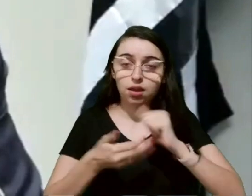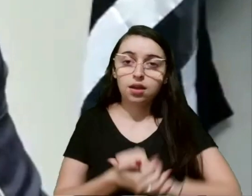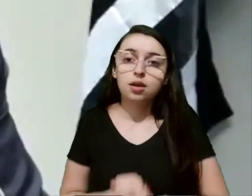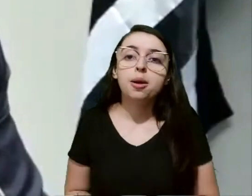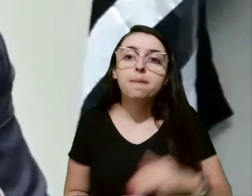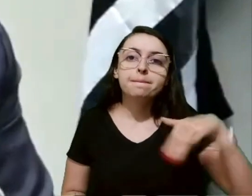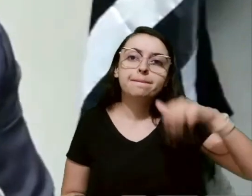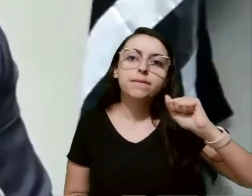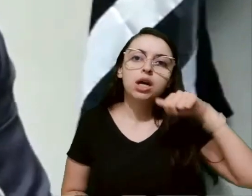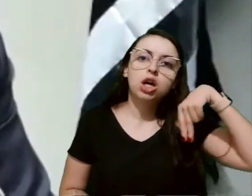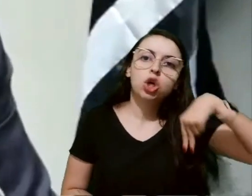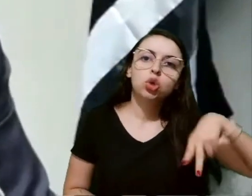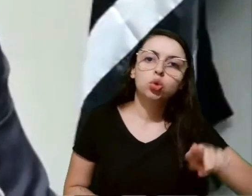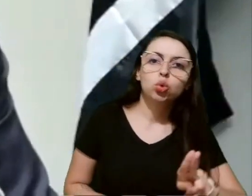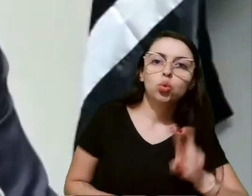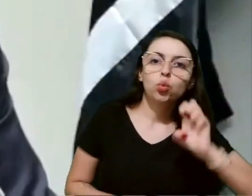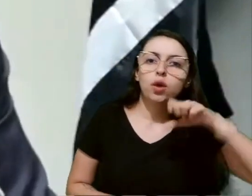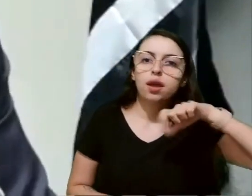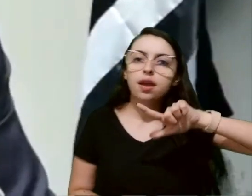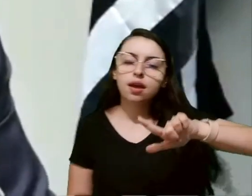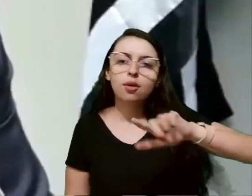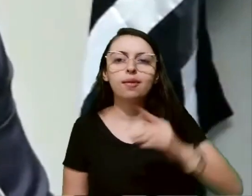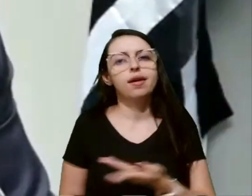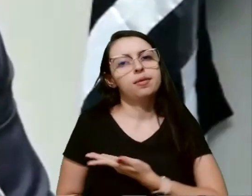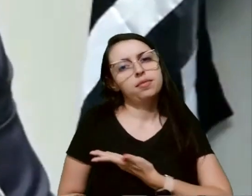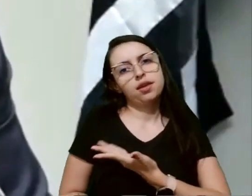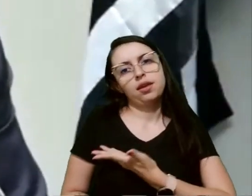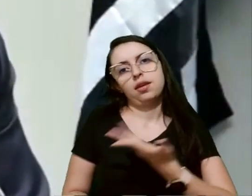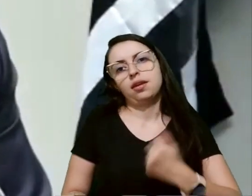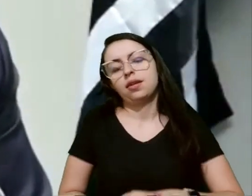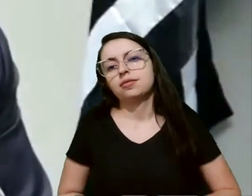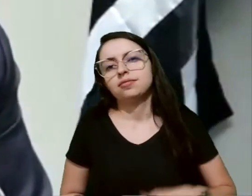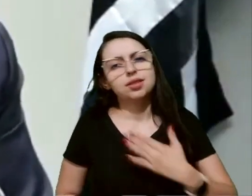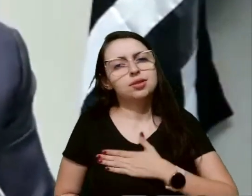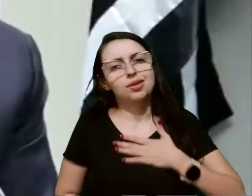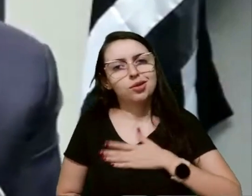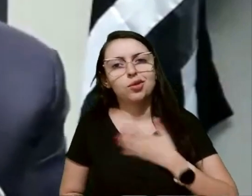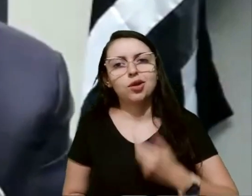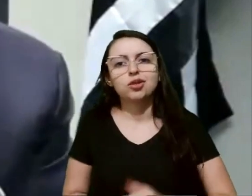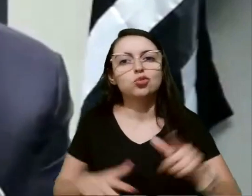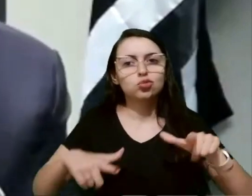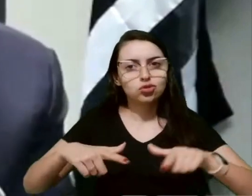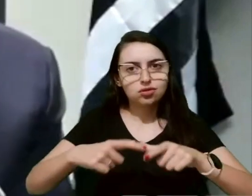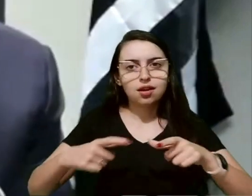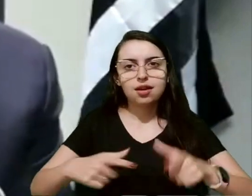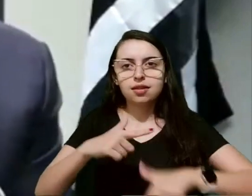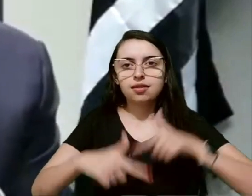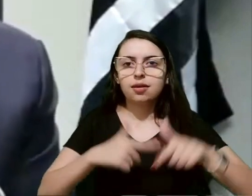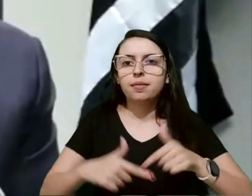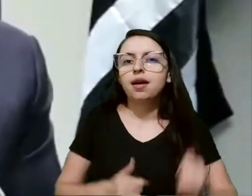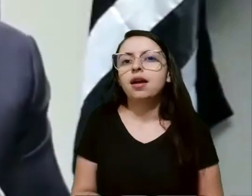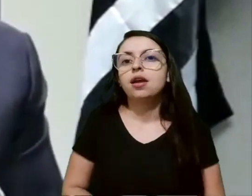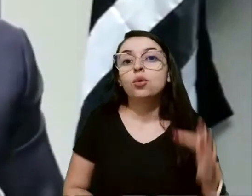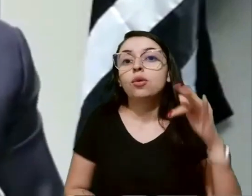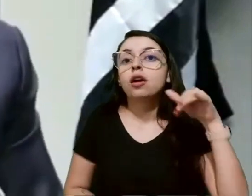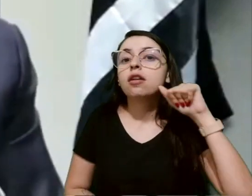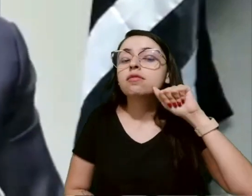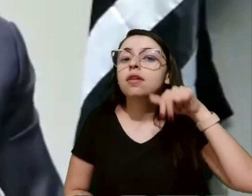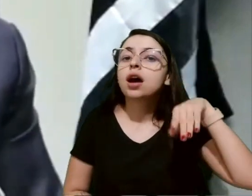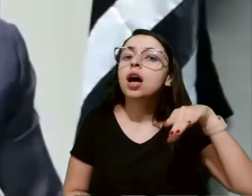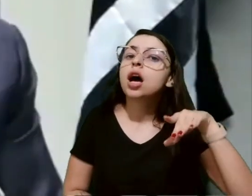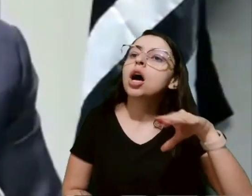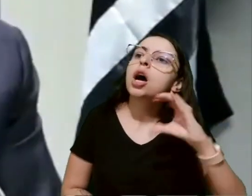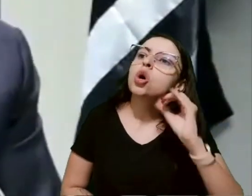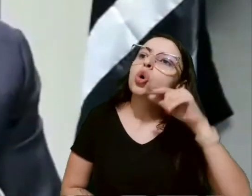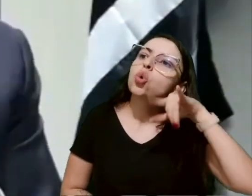o professor Manuel é um querido amigo e colega de departamento na faculdade,